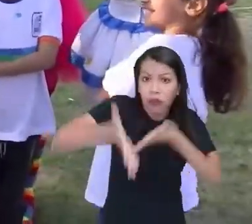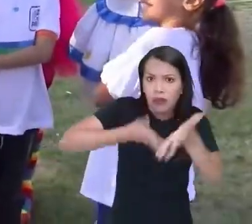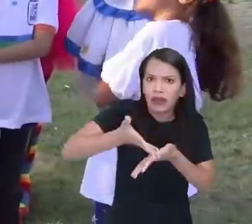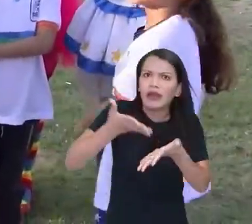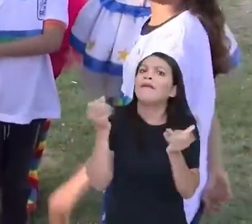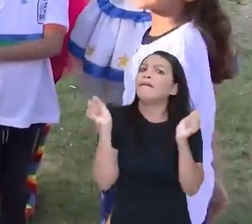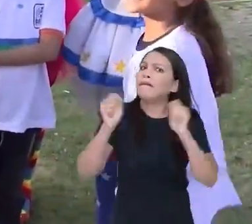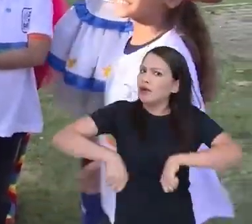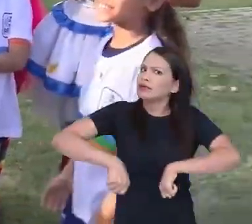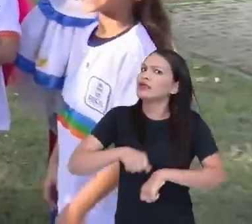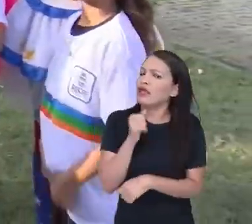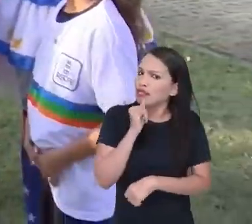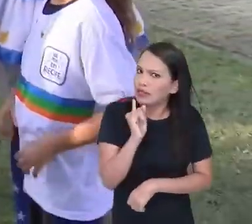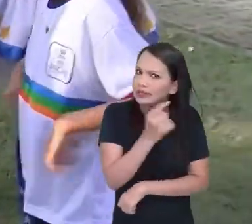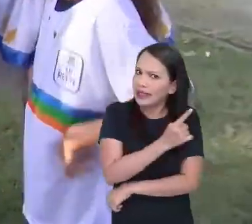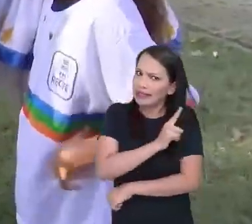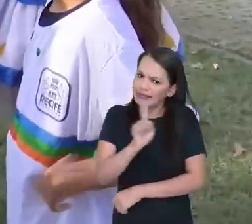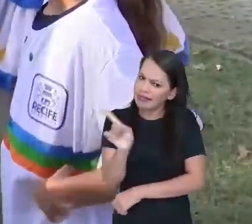não.